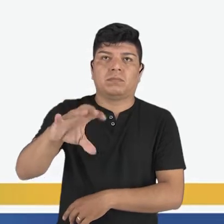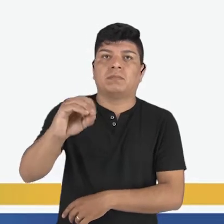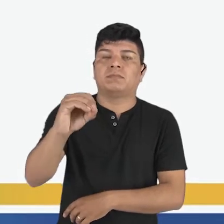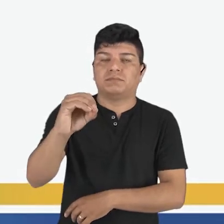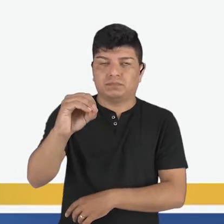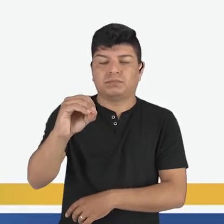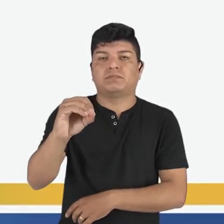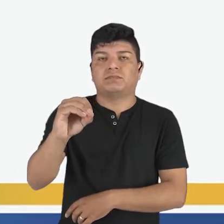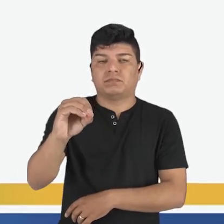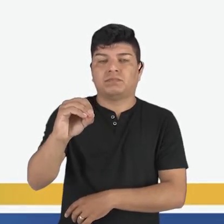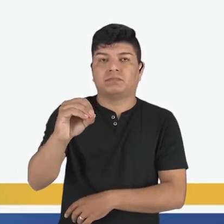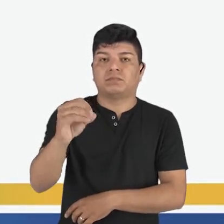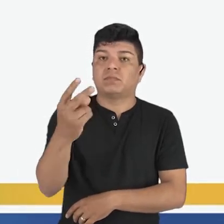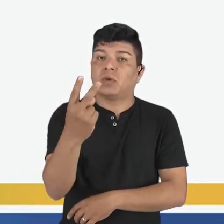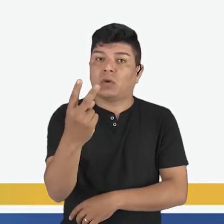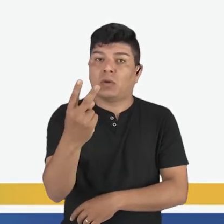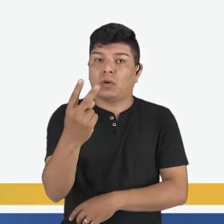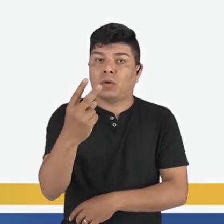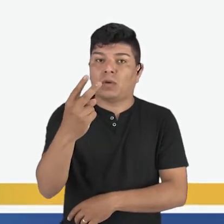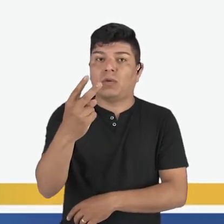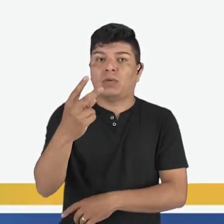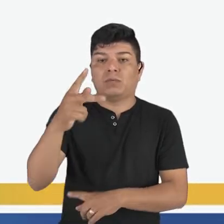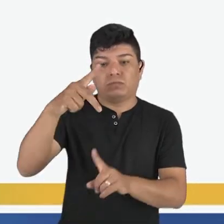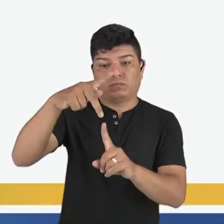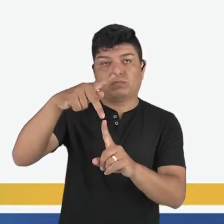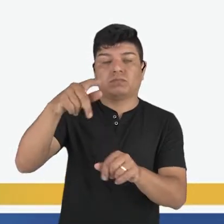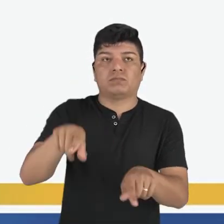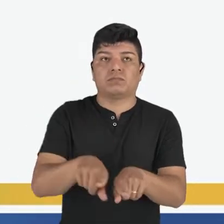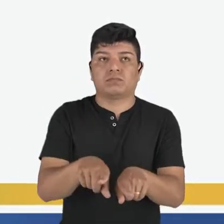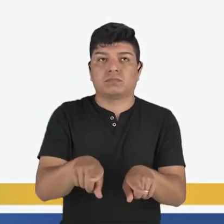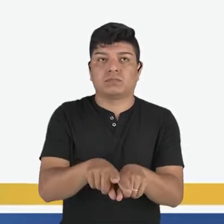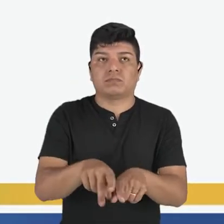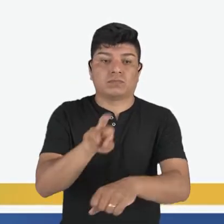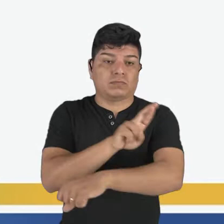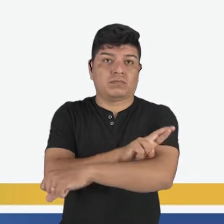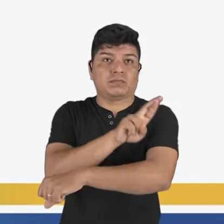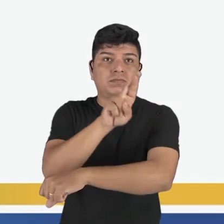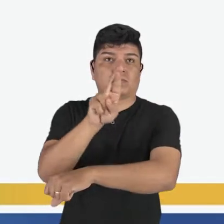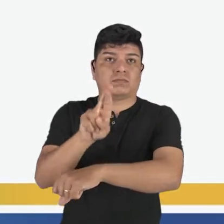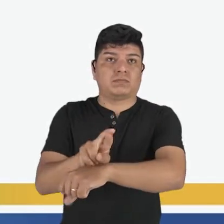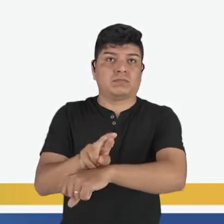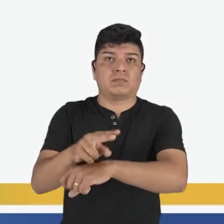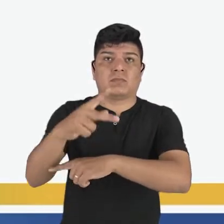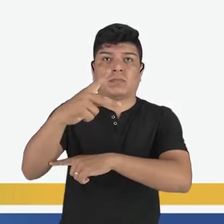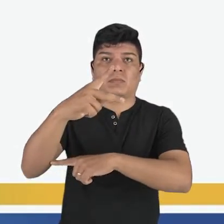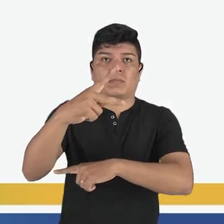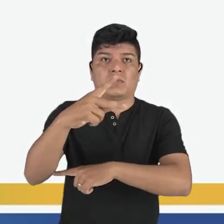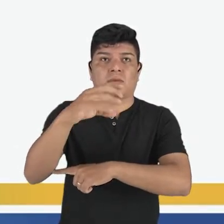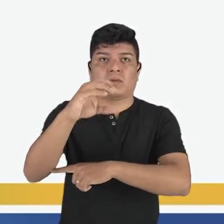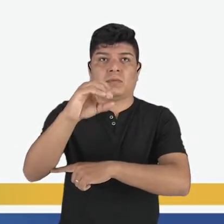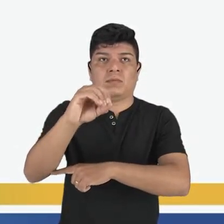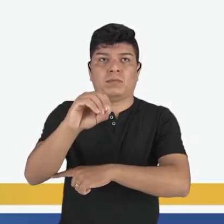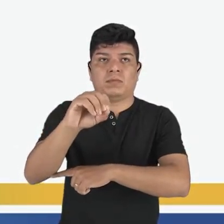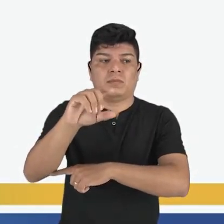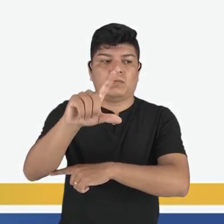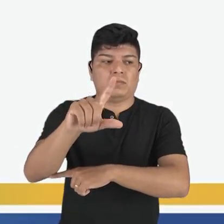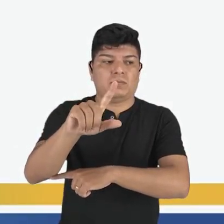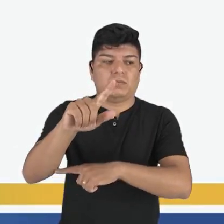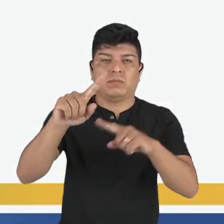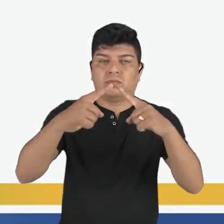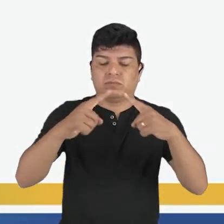dualismo. São, então, dualistas. E nas religiões politeístas? Lembram que eu falei que a